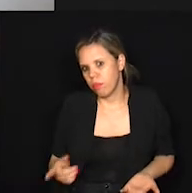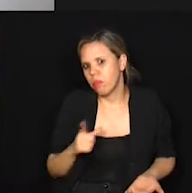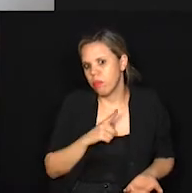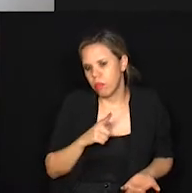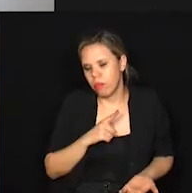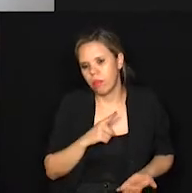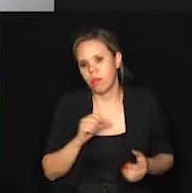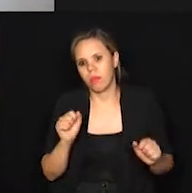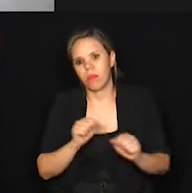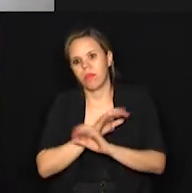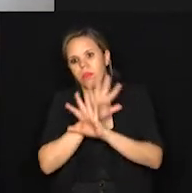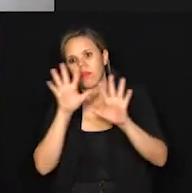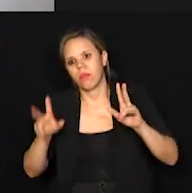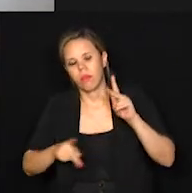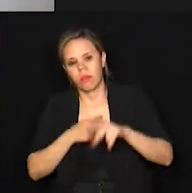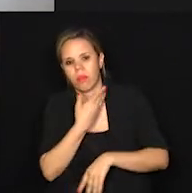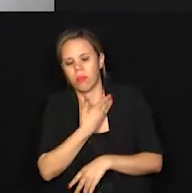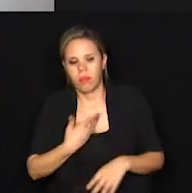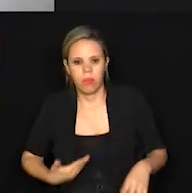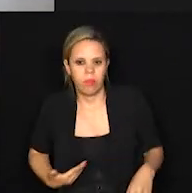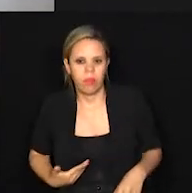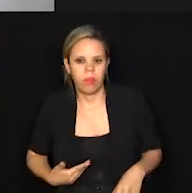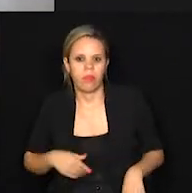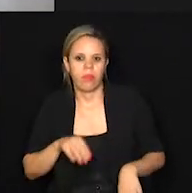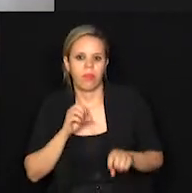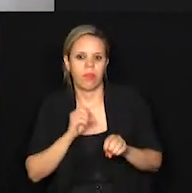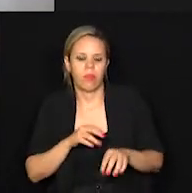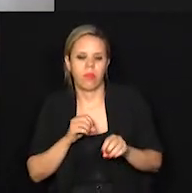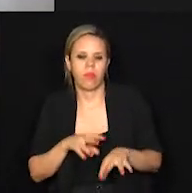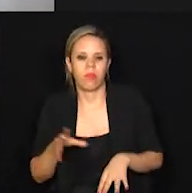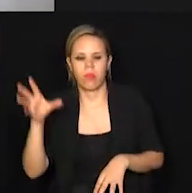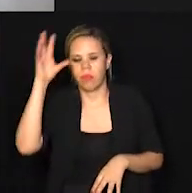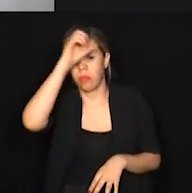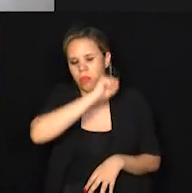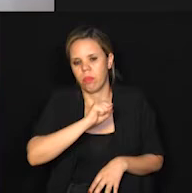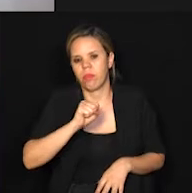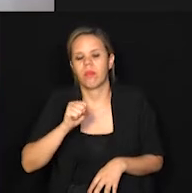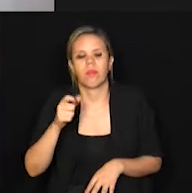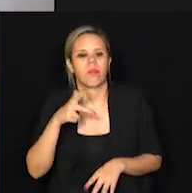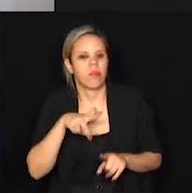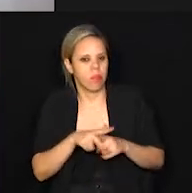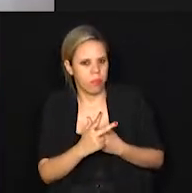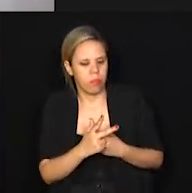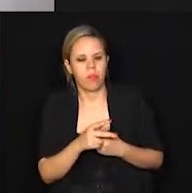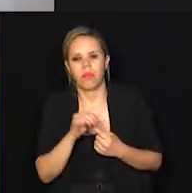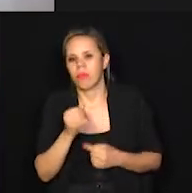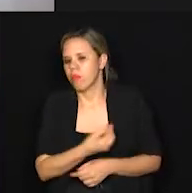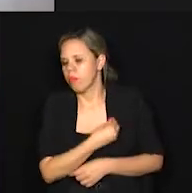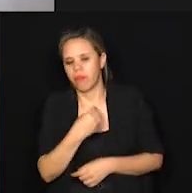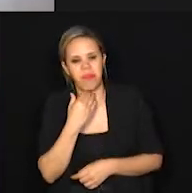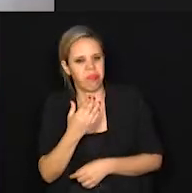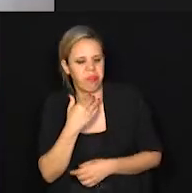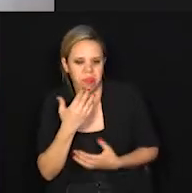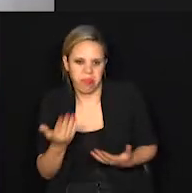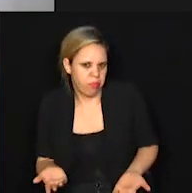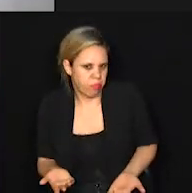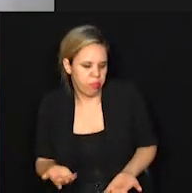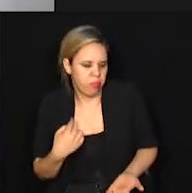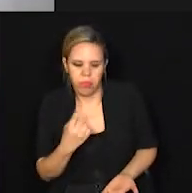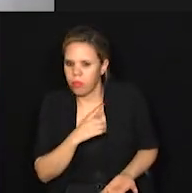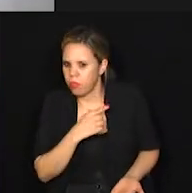ficar bem claro para todos os governantes: educação, aprendizagem, ela se recupera, mas vidas não. E nós